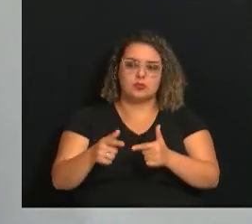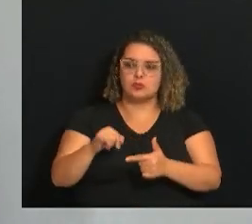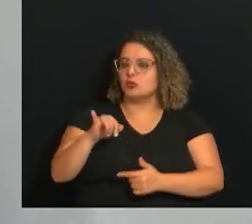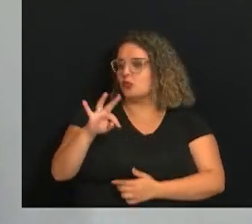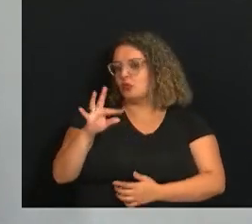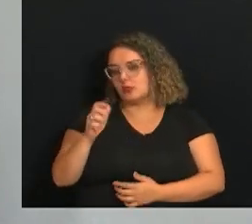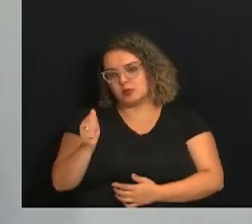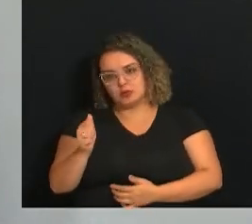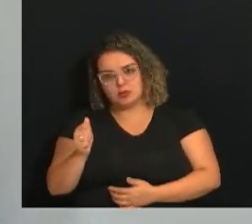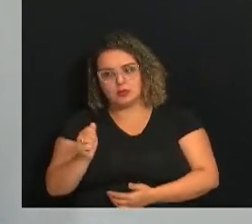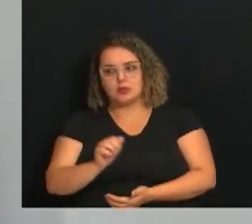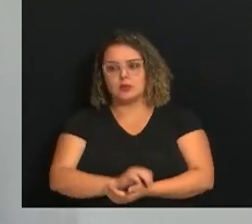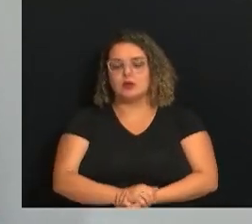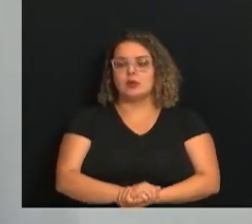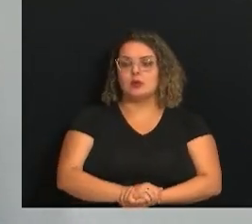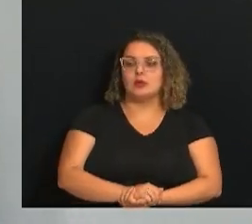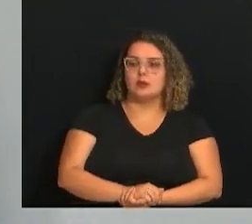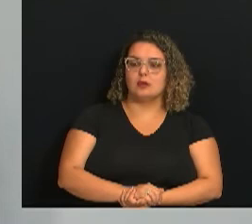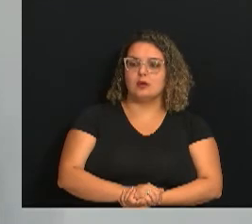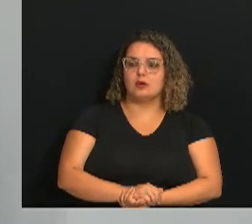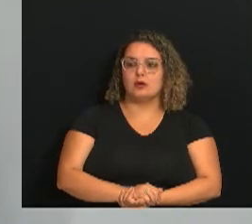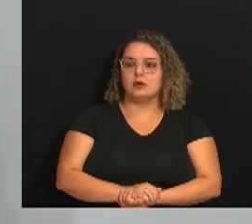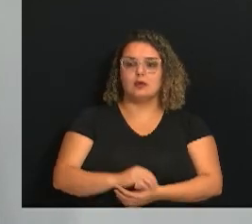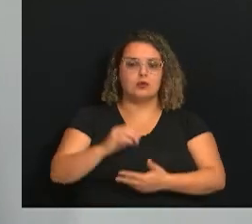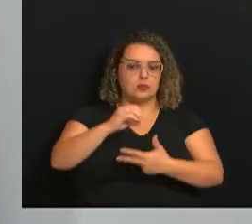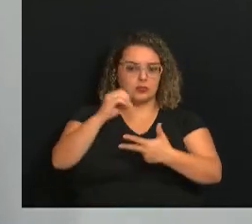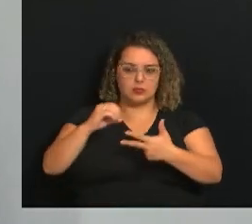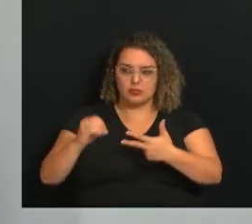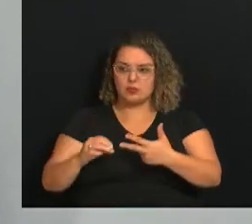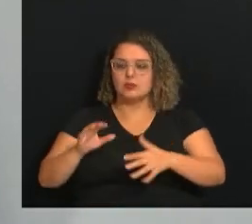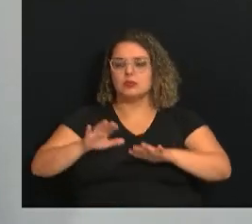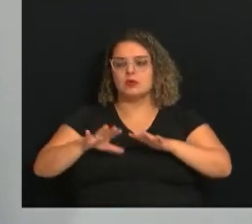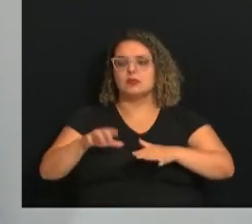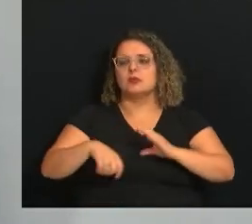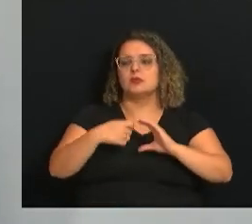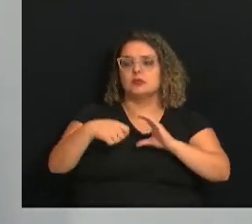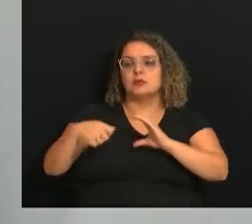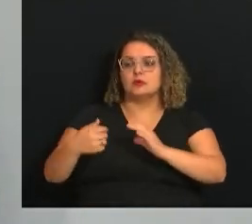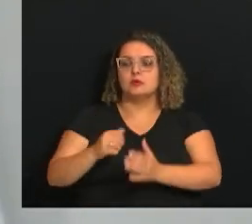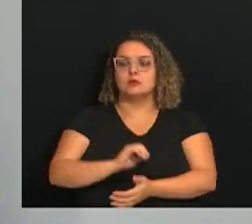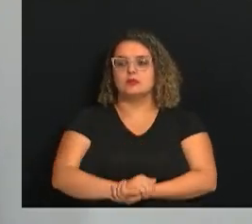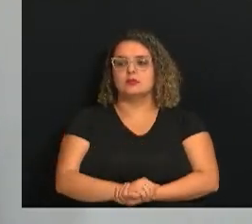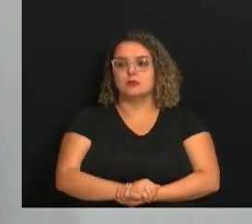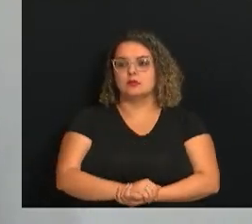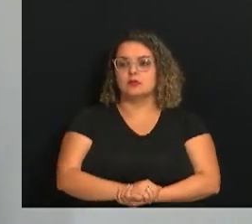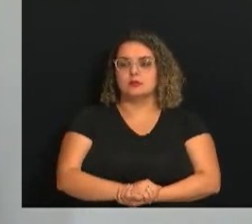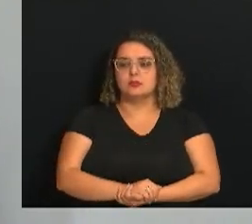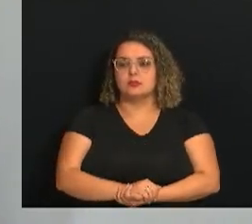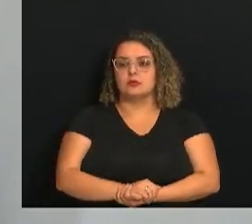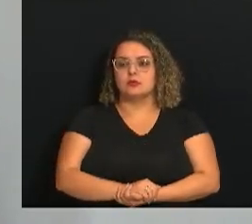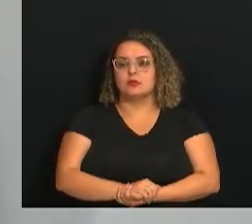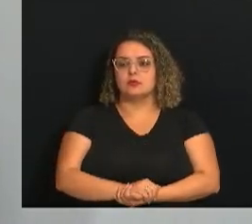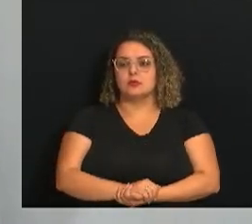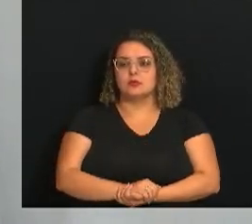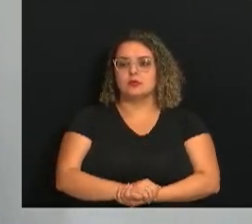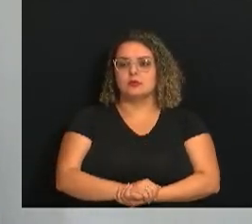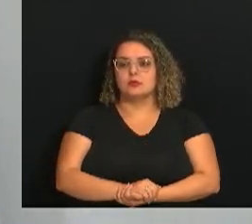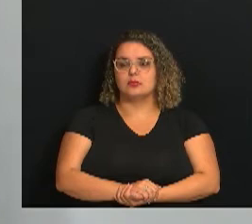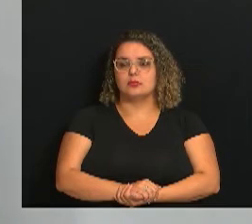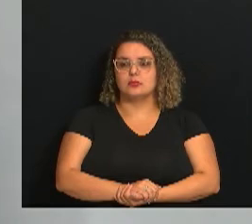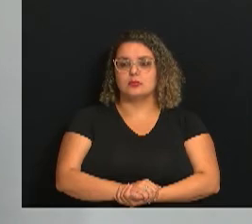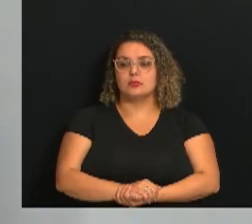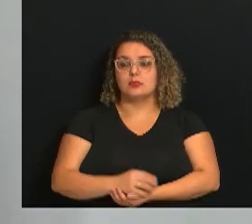IME, da EPICAR, ou do Enem também, às vezes eu gravo. E tem vídeos lá de